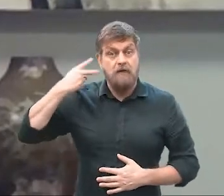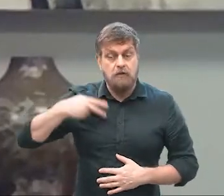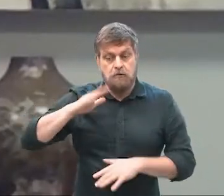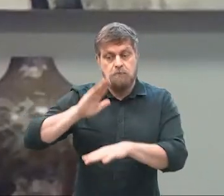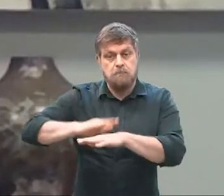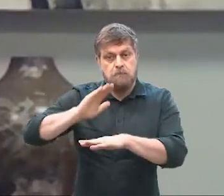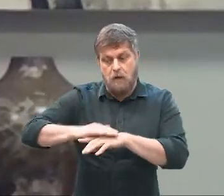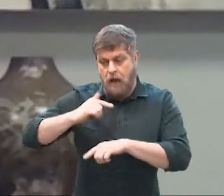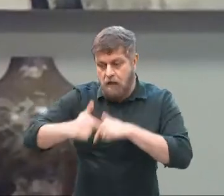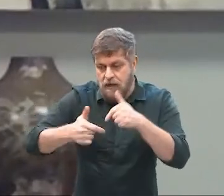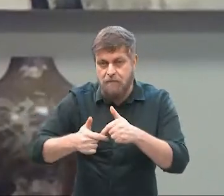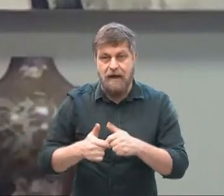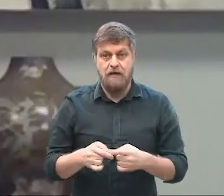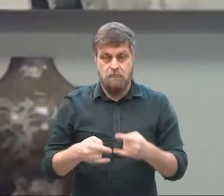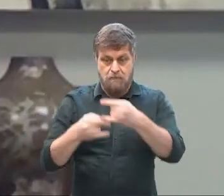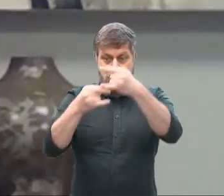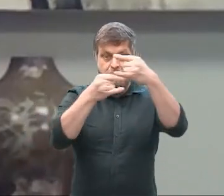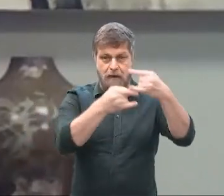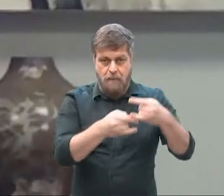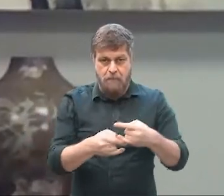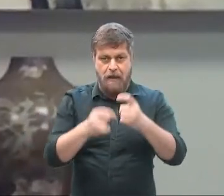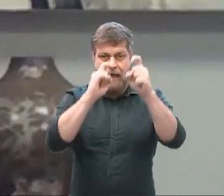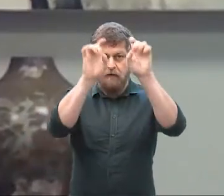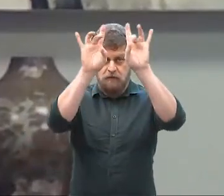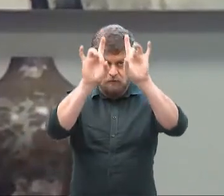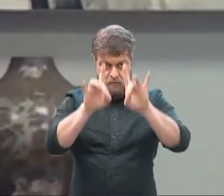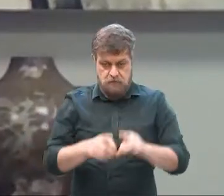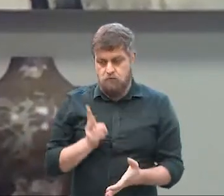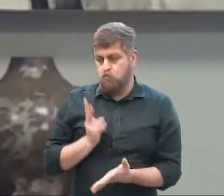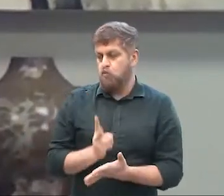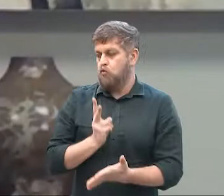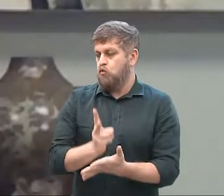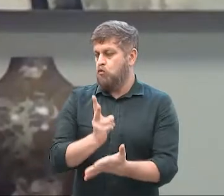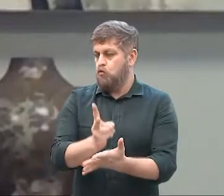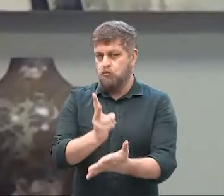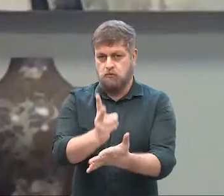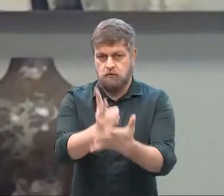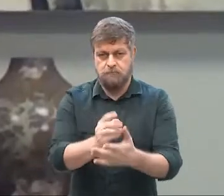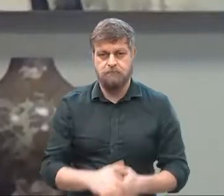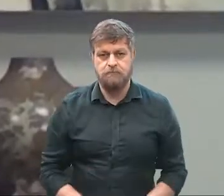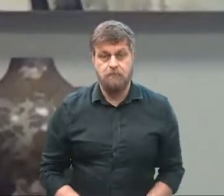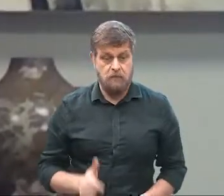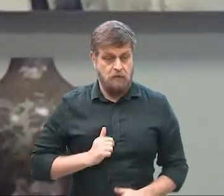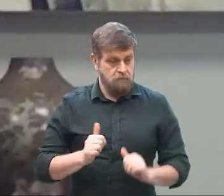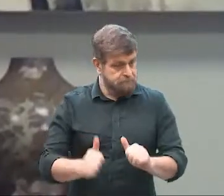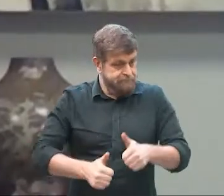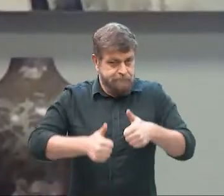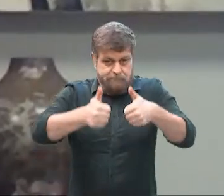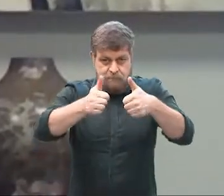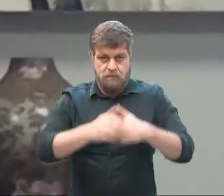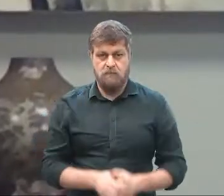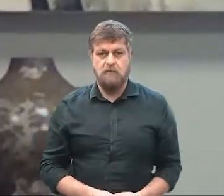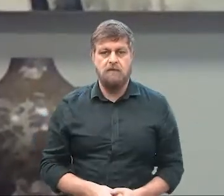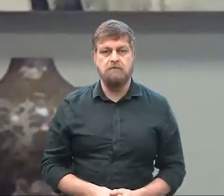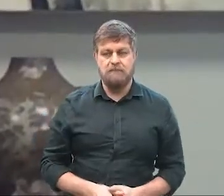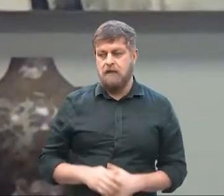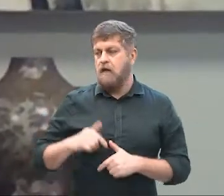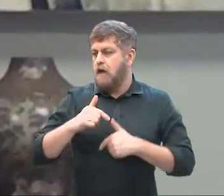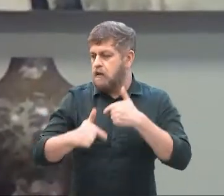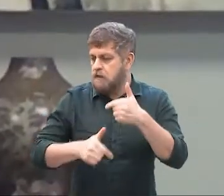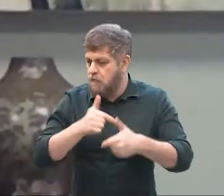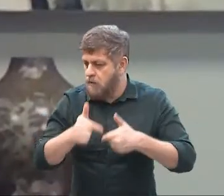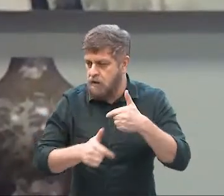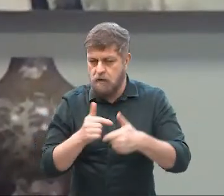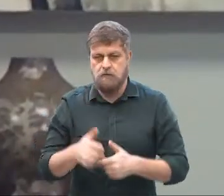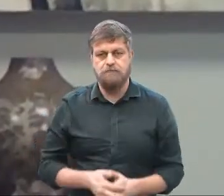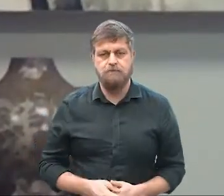de fazer as sessões virtuais. Então, não foi interrompido. E tudo tem caminhado bem. Isso não mata ninguém. Trabalhar é algo